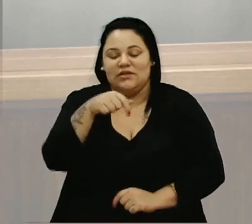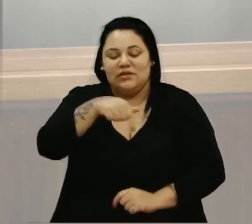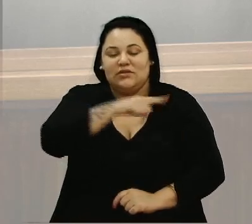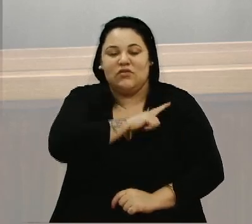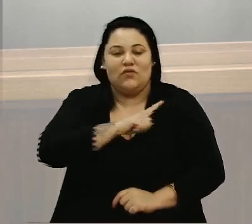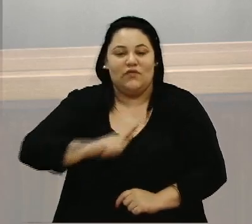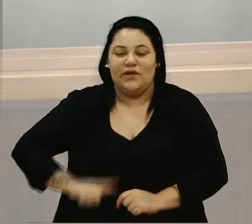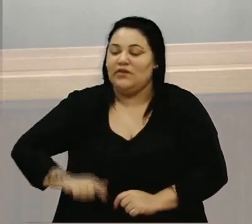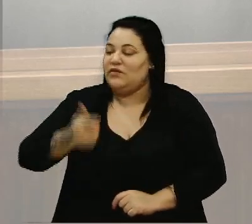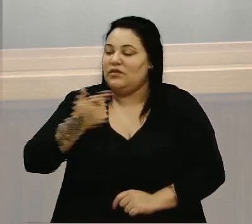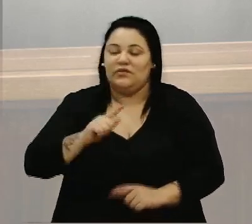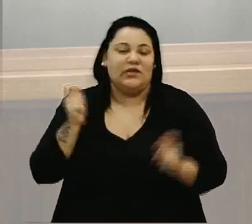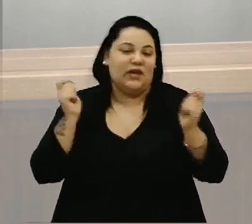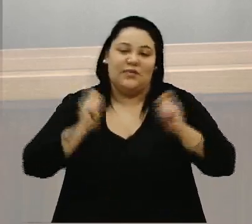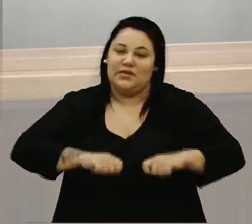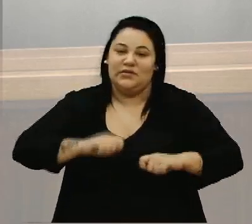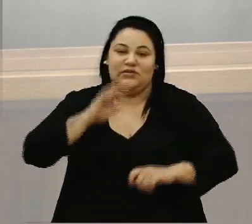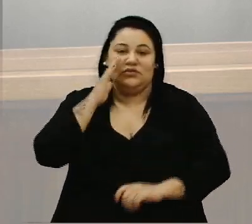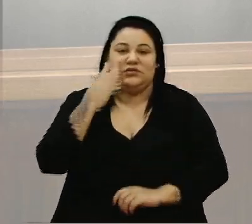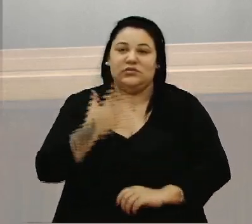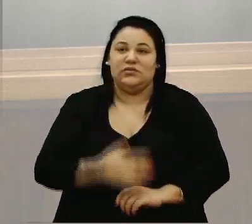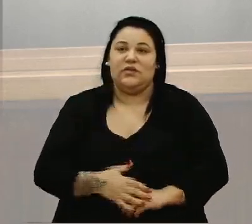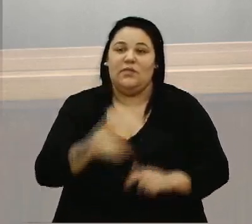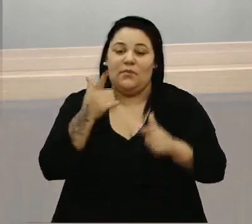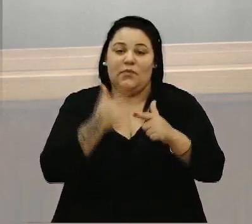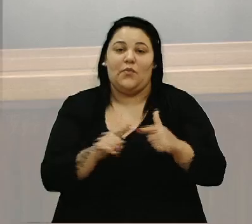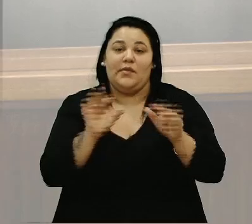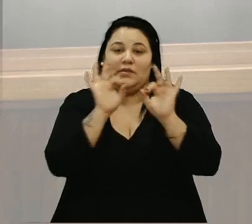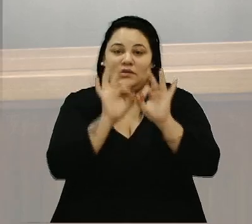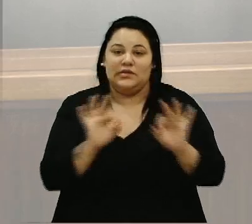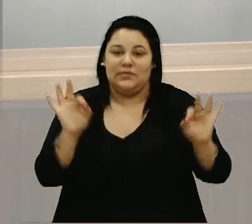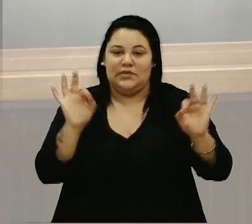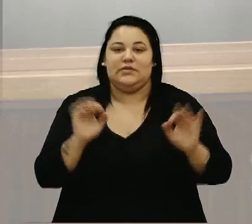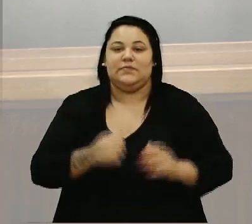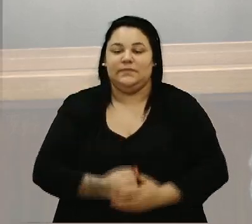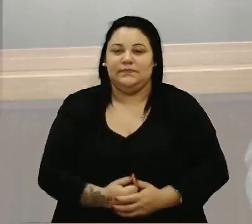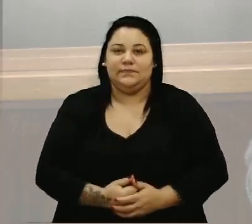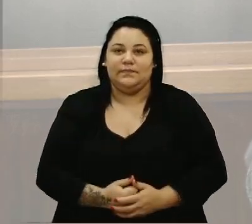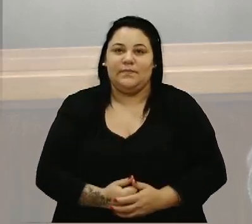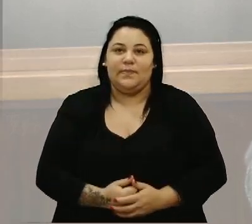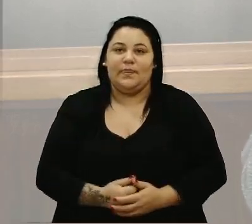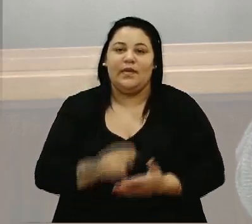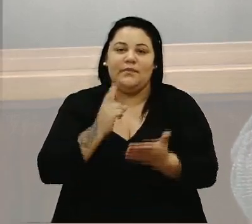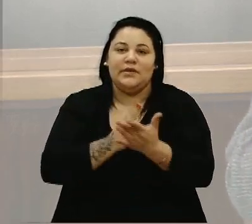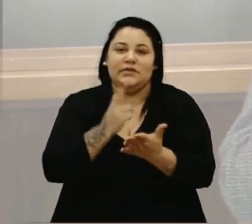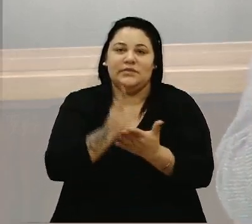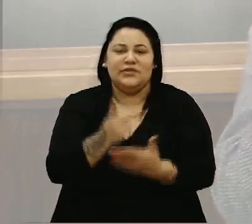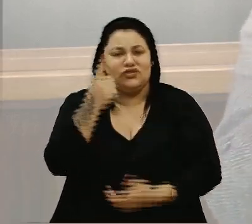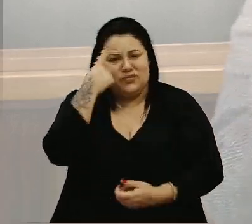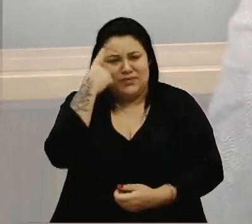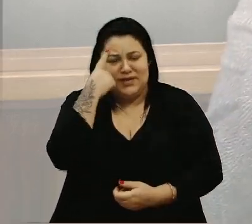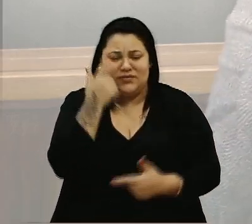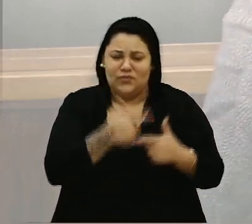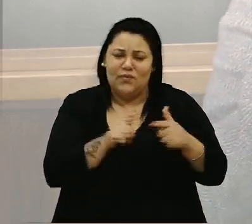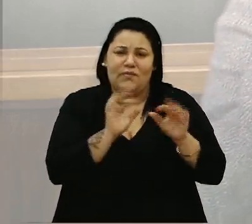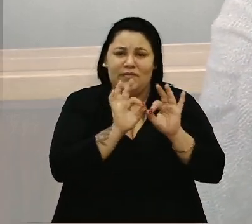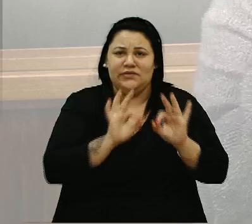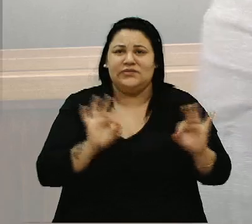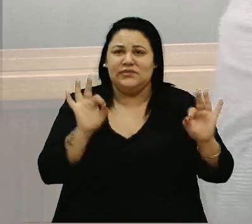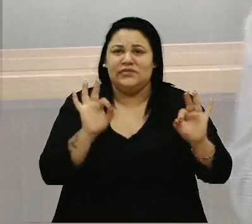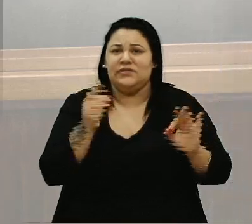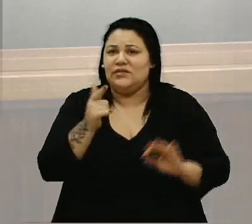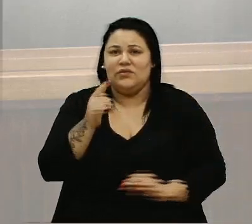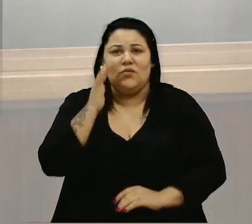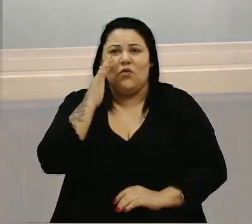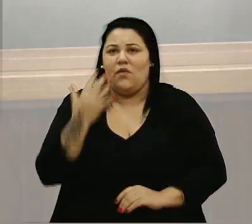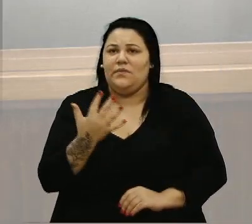tem capacidade de resolver. Um problema simples. Mas daí sempre que a gente pensa no problema simples, sem solução,